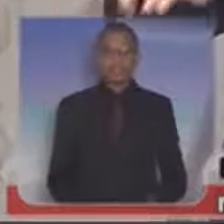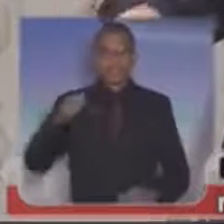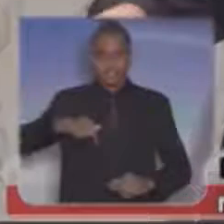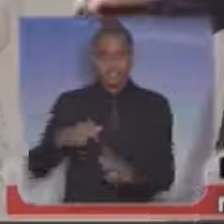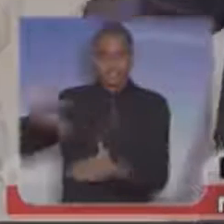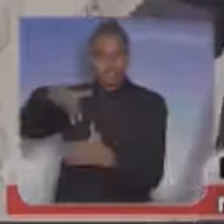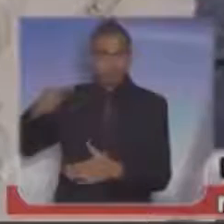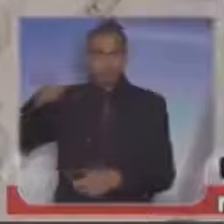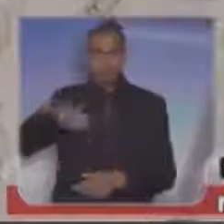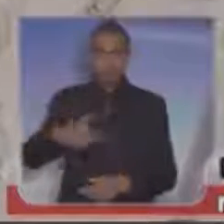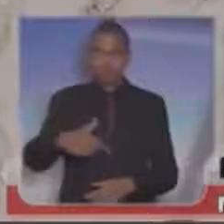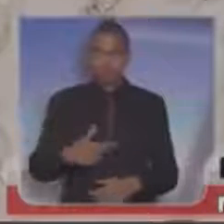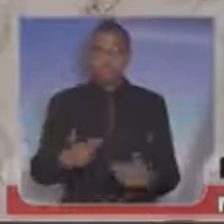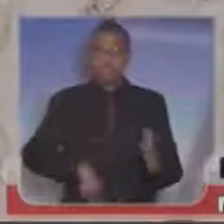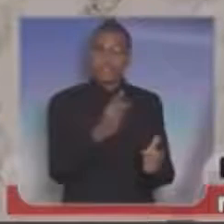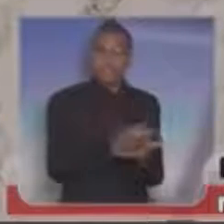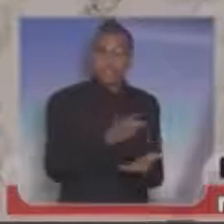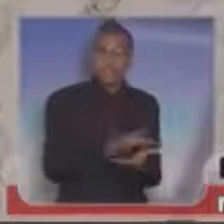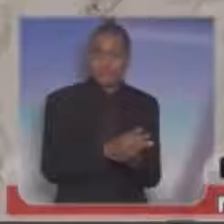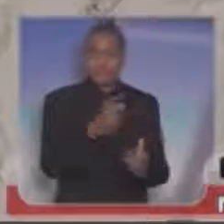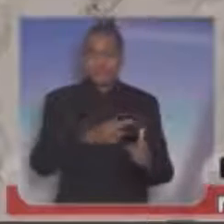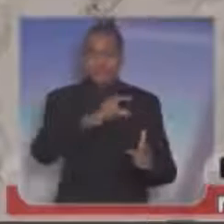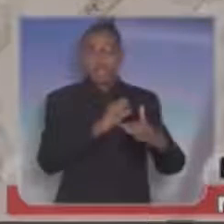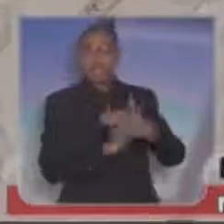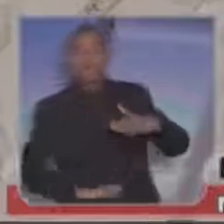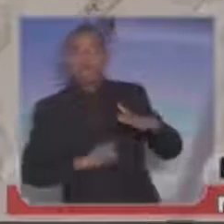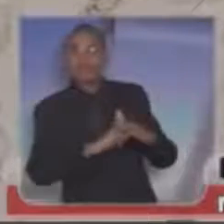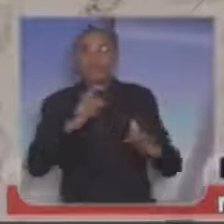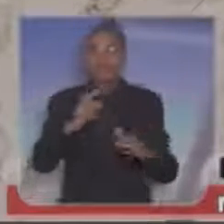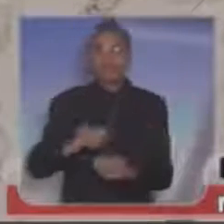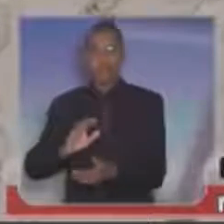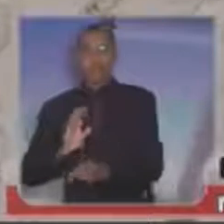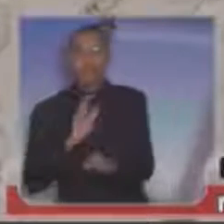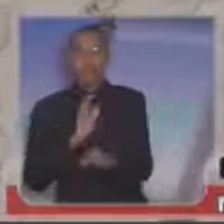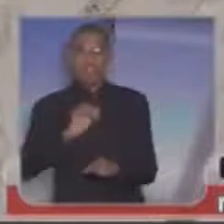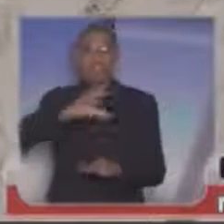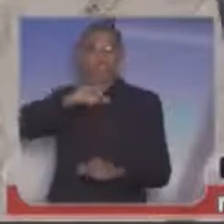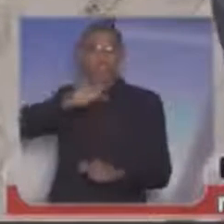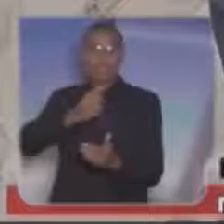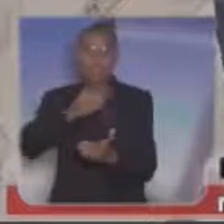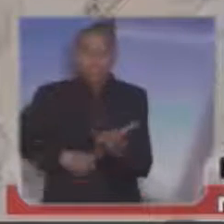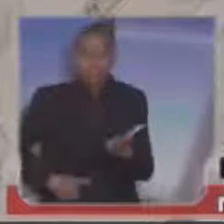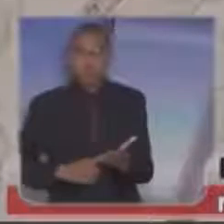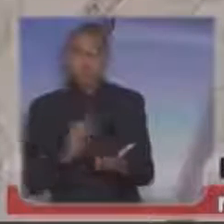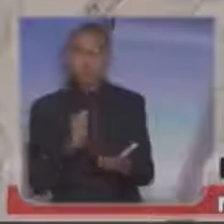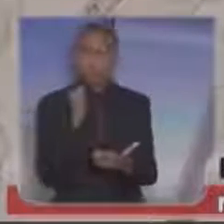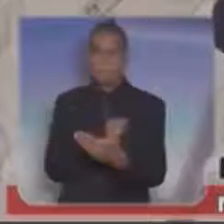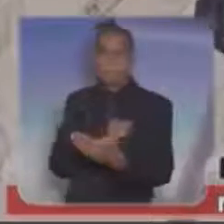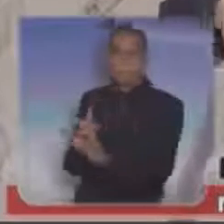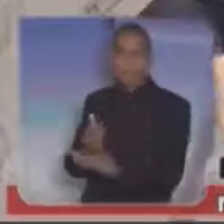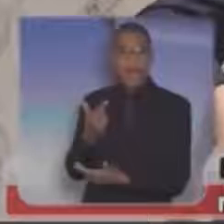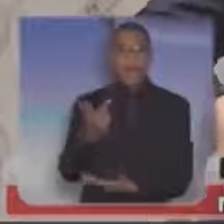essas mesmas empresas estão na lista das empresas são beneficiadas com isenção de icms a empresa